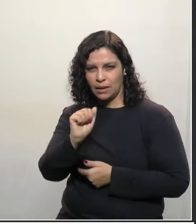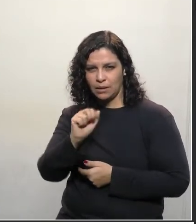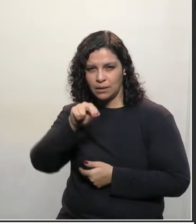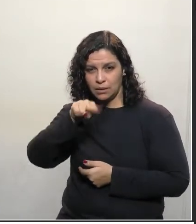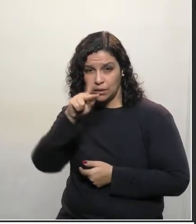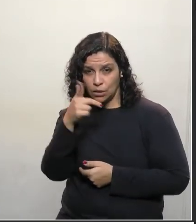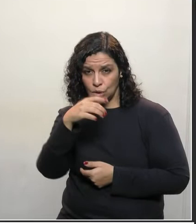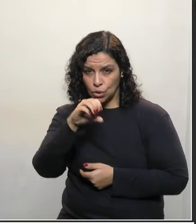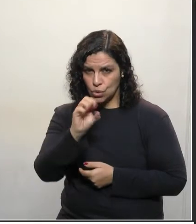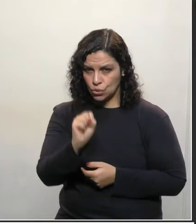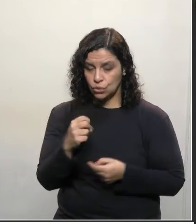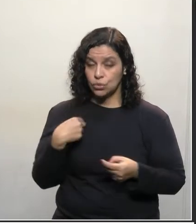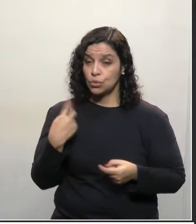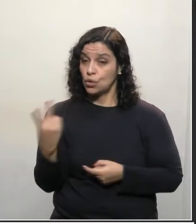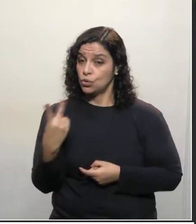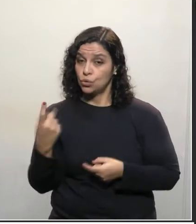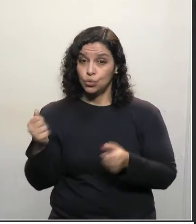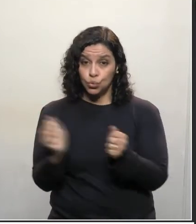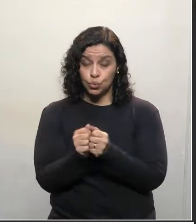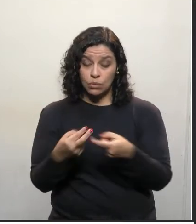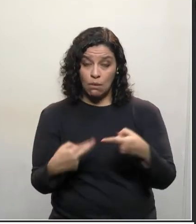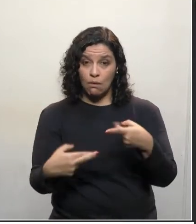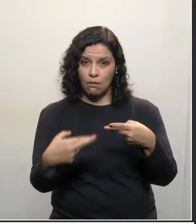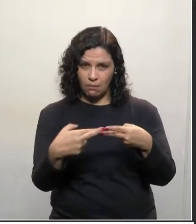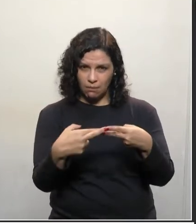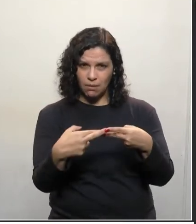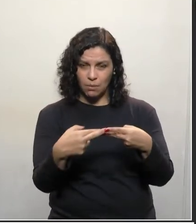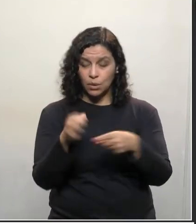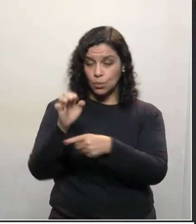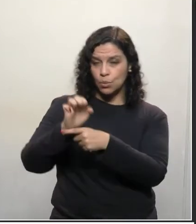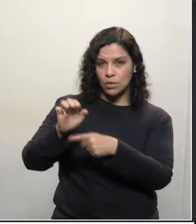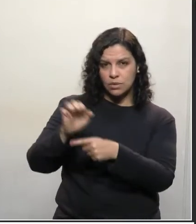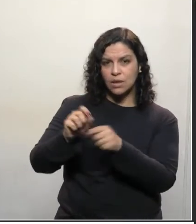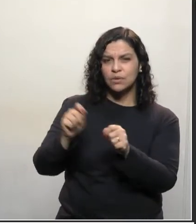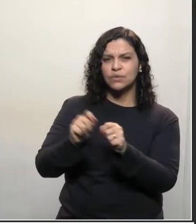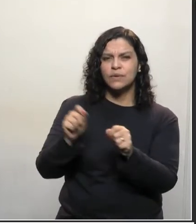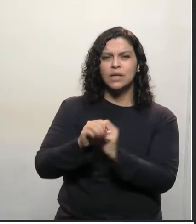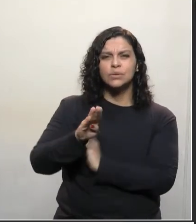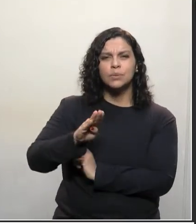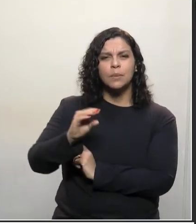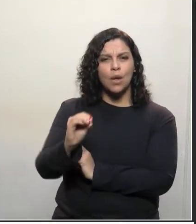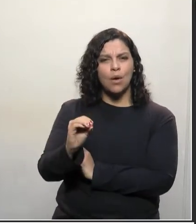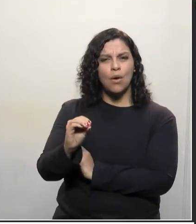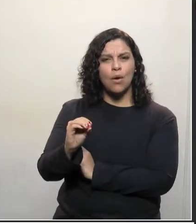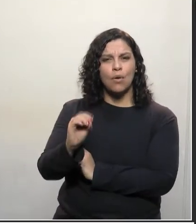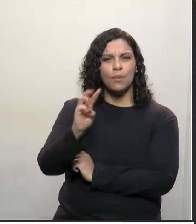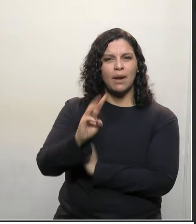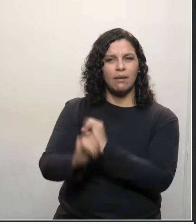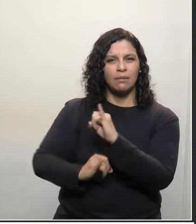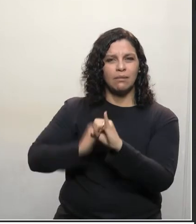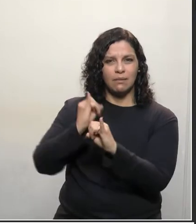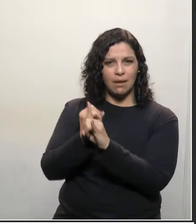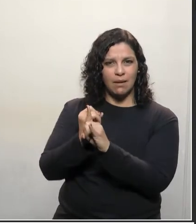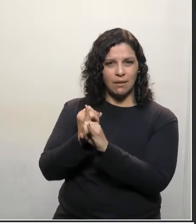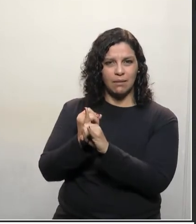requerimento para que o Estado instituísse o boletim eletrônico